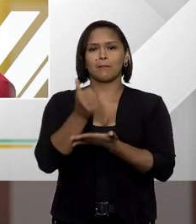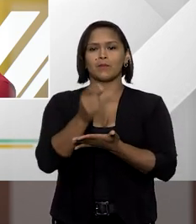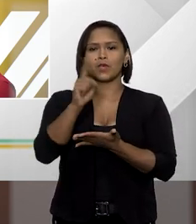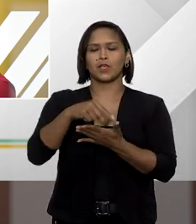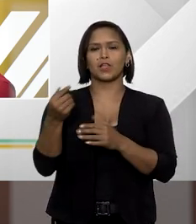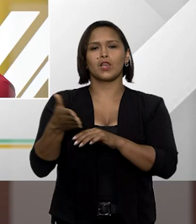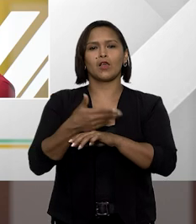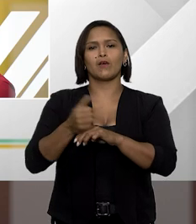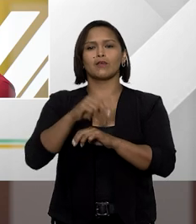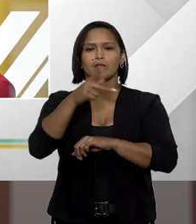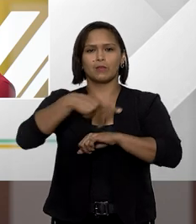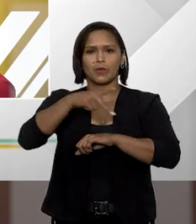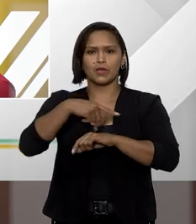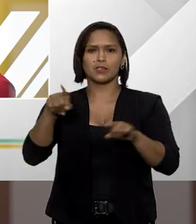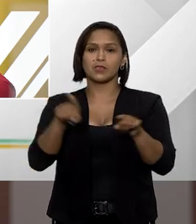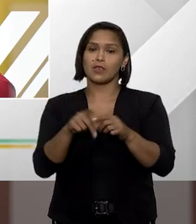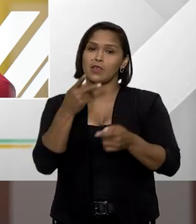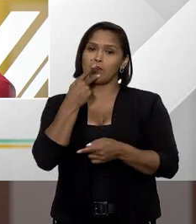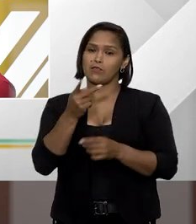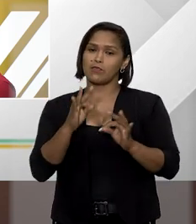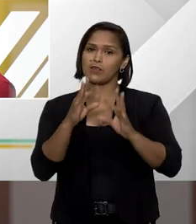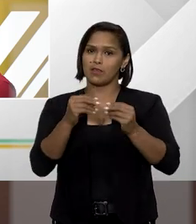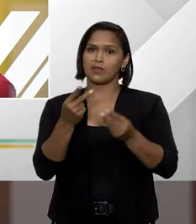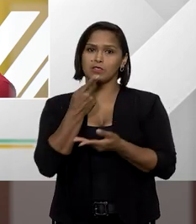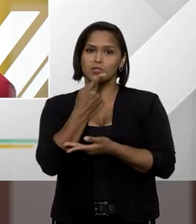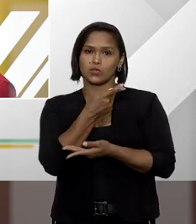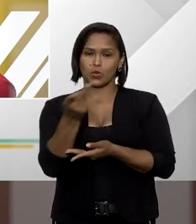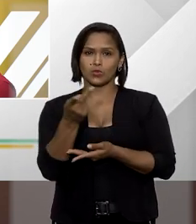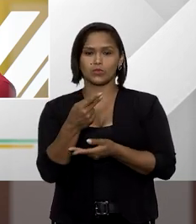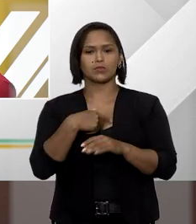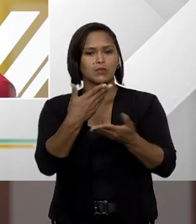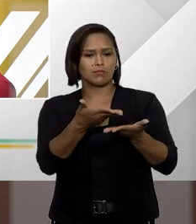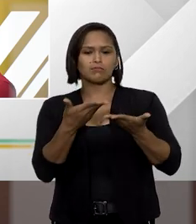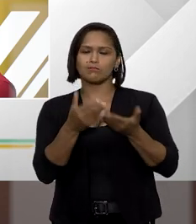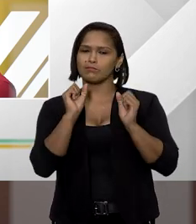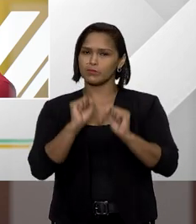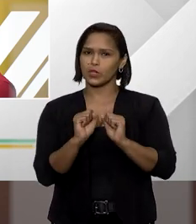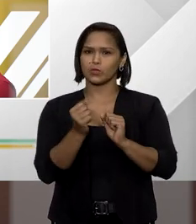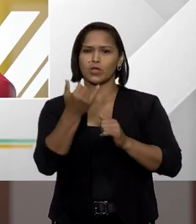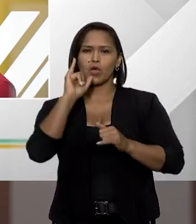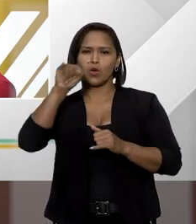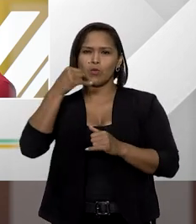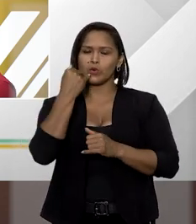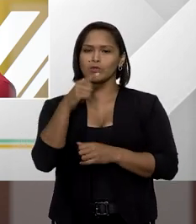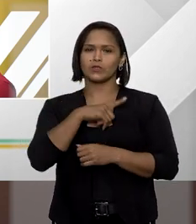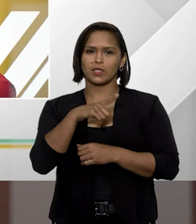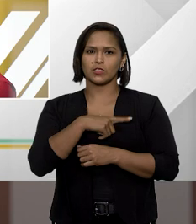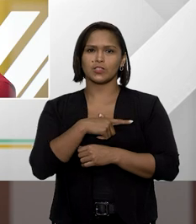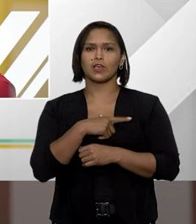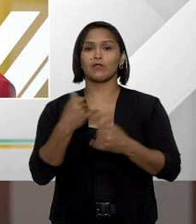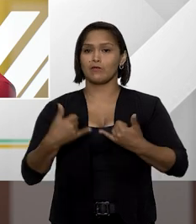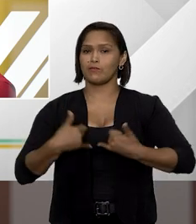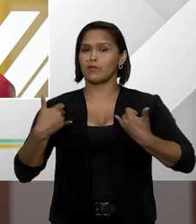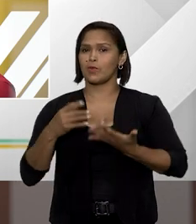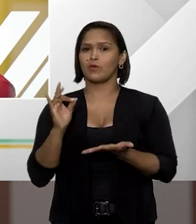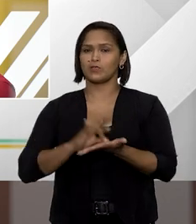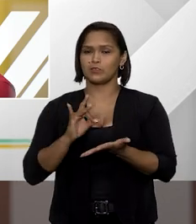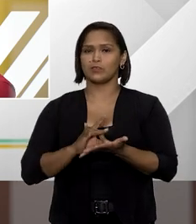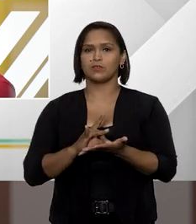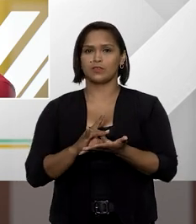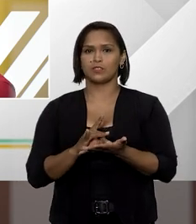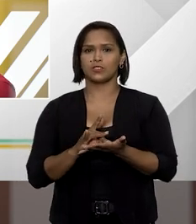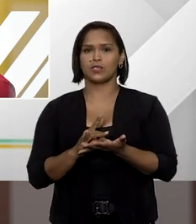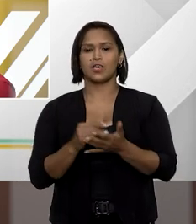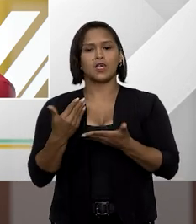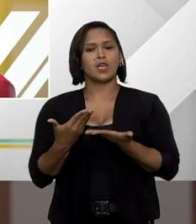na melhora da nossa nação. Dizer a vocês, então, que fico aí à disposição para outras oportunidades. Foi uma grande honra